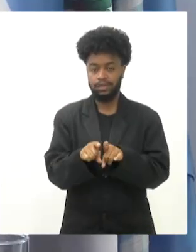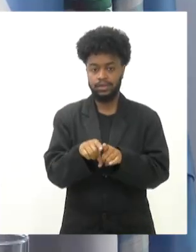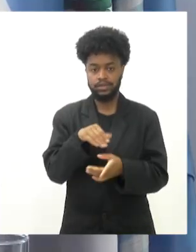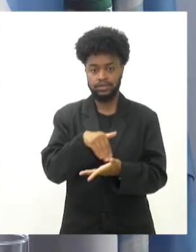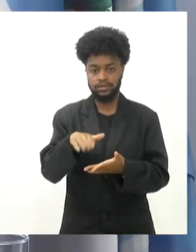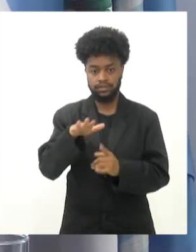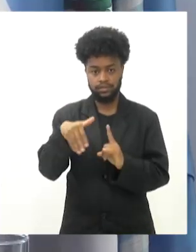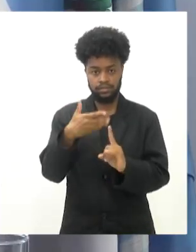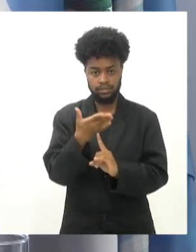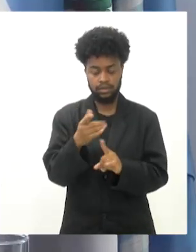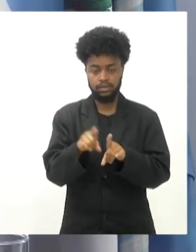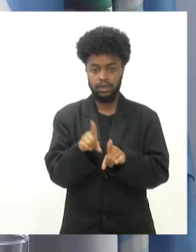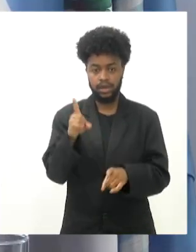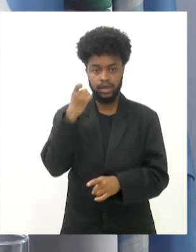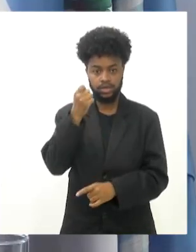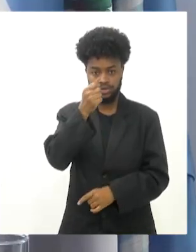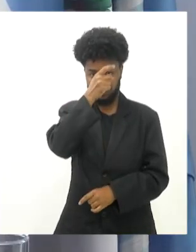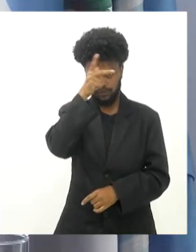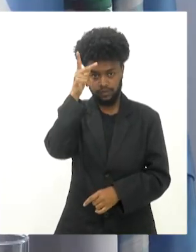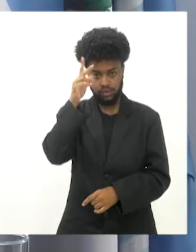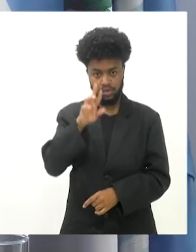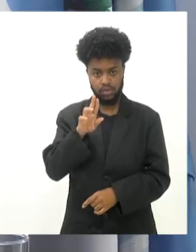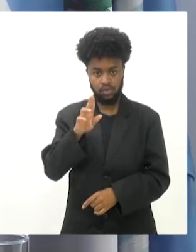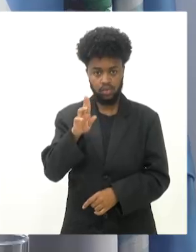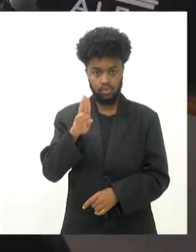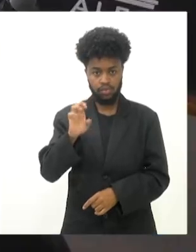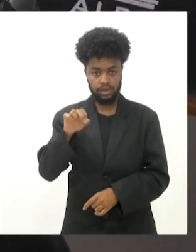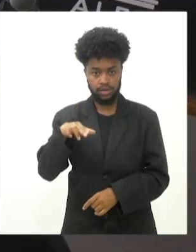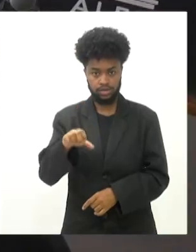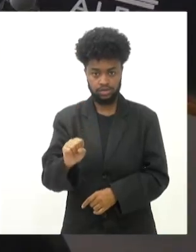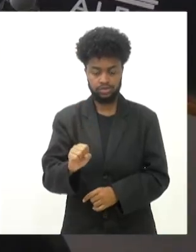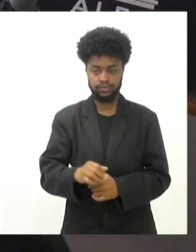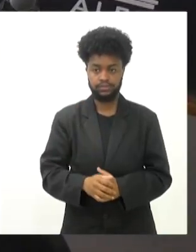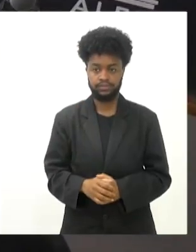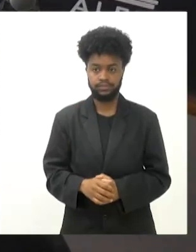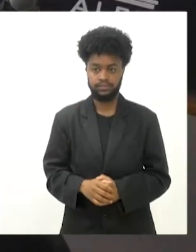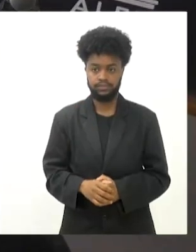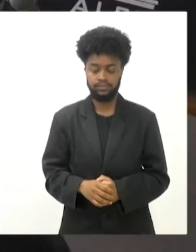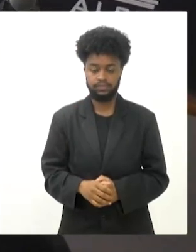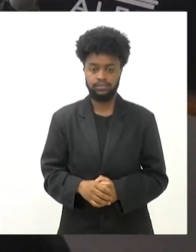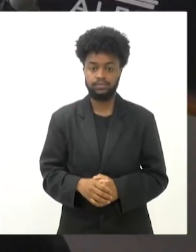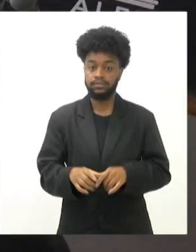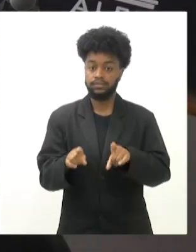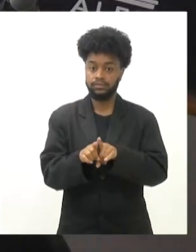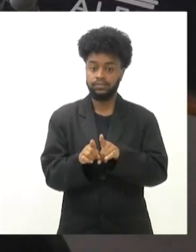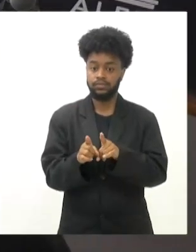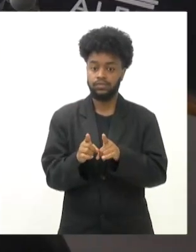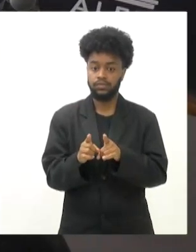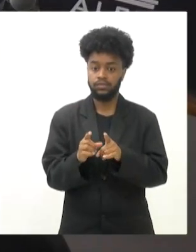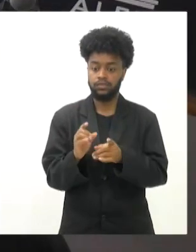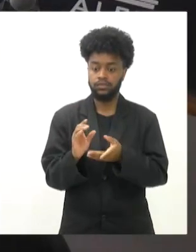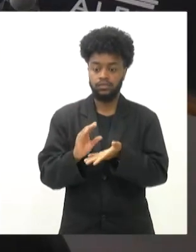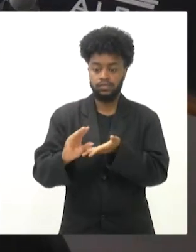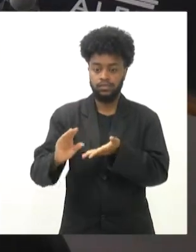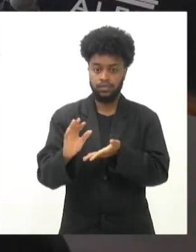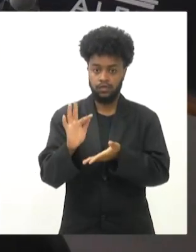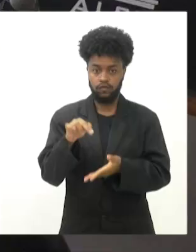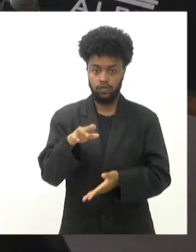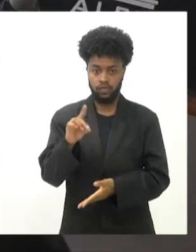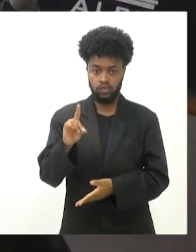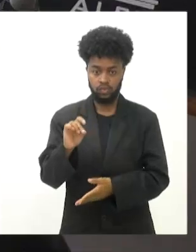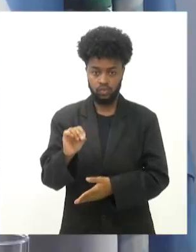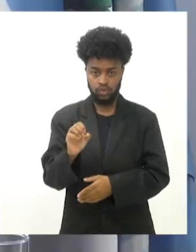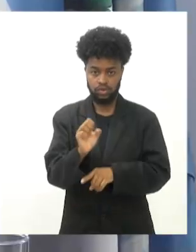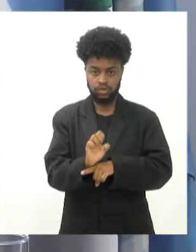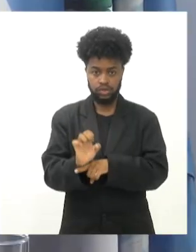o ex-prefeito Rubens Bom Tempo. E do fundo estadual, dos fundos